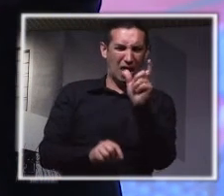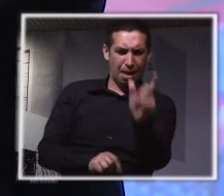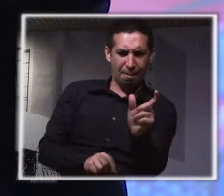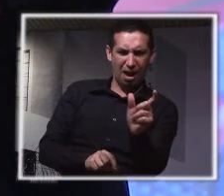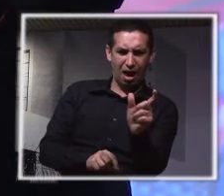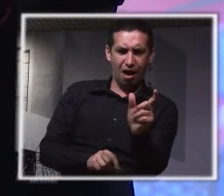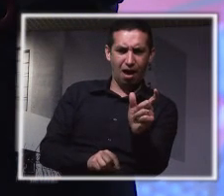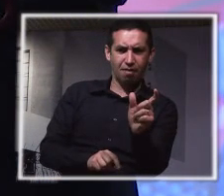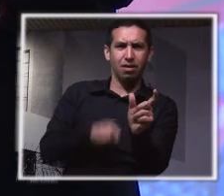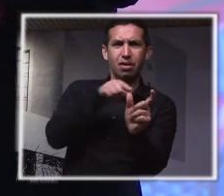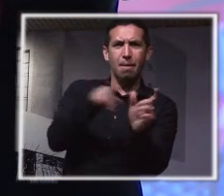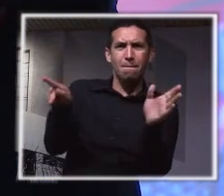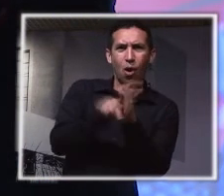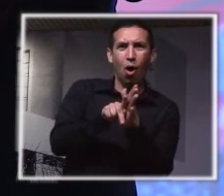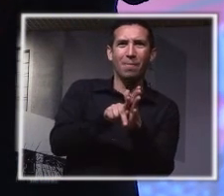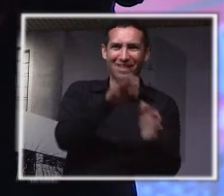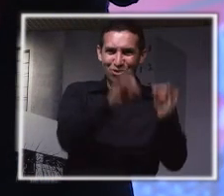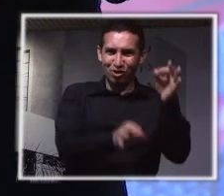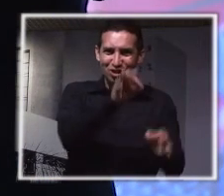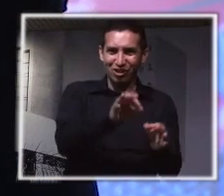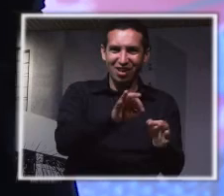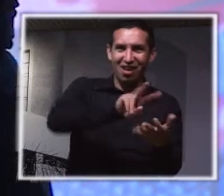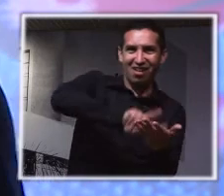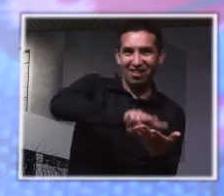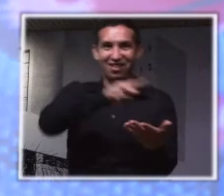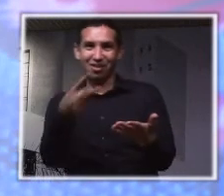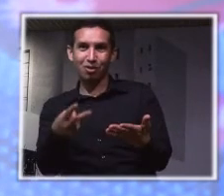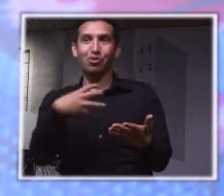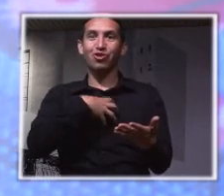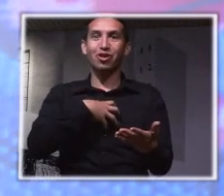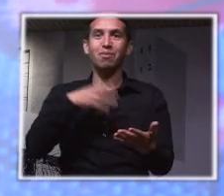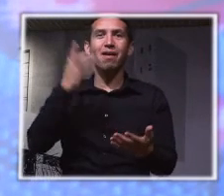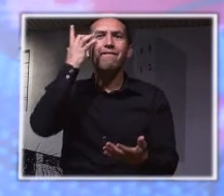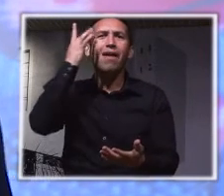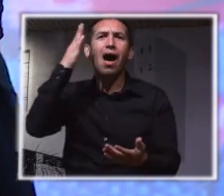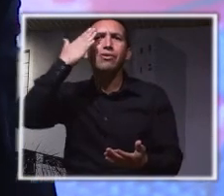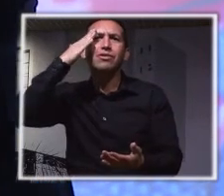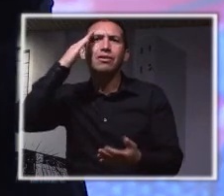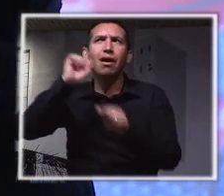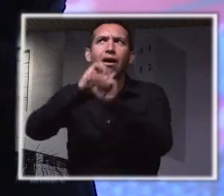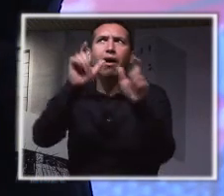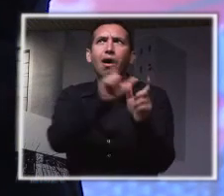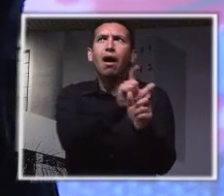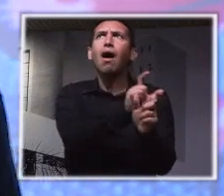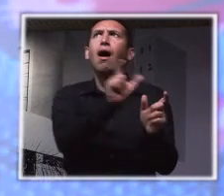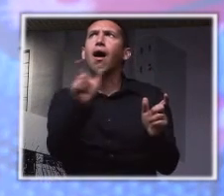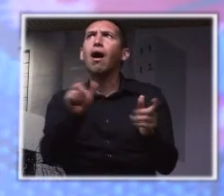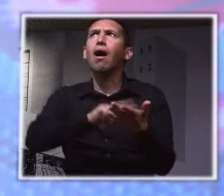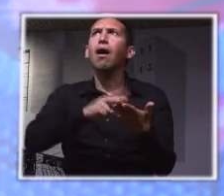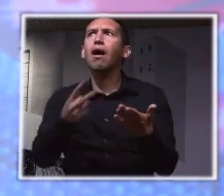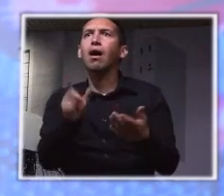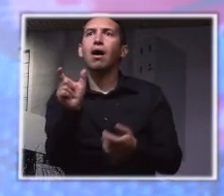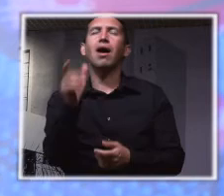linguagem acessível e, mais do que isso, os agentes comunitários proporcionam uma reflexão em que medida